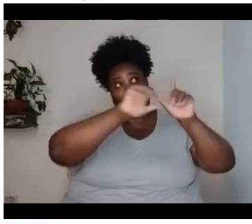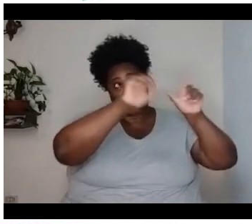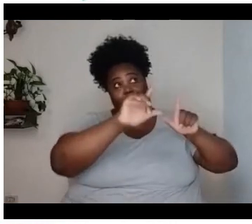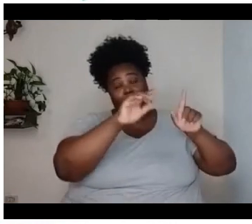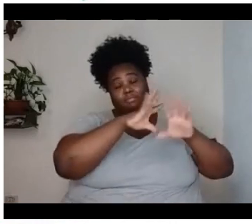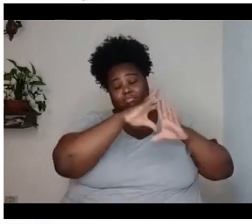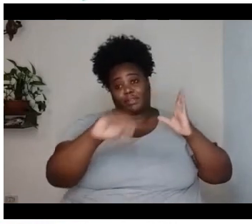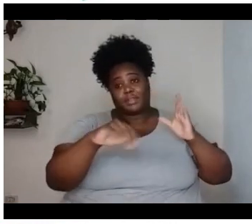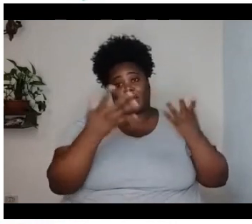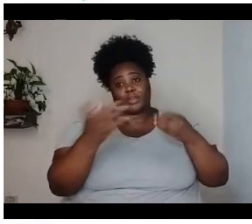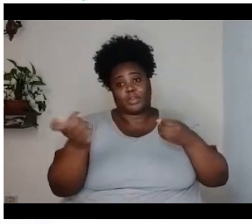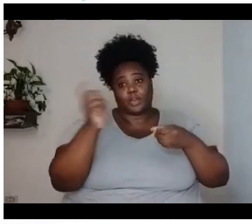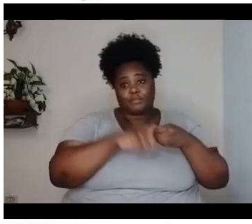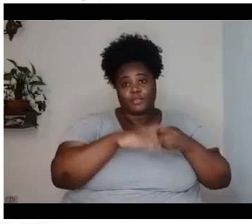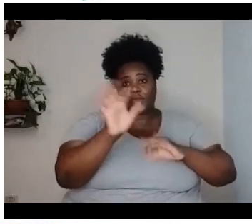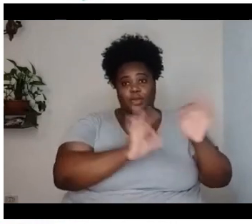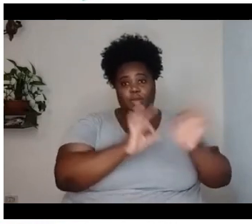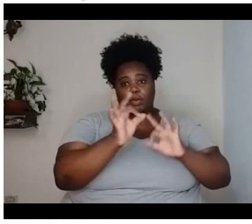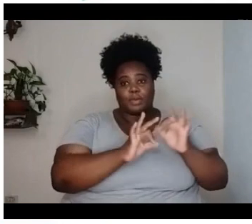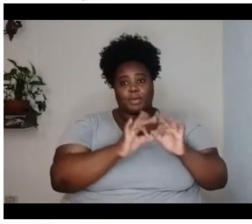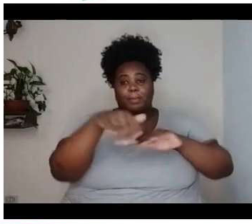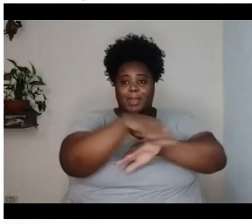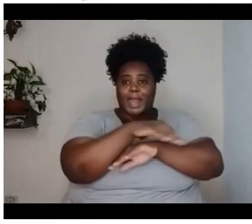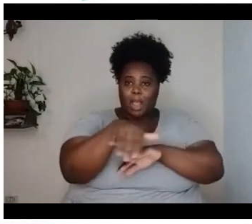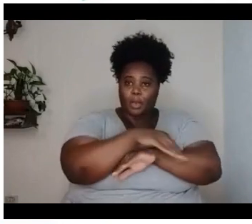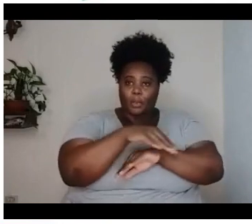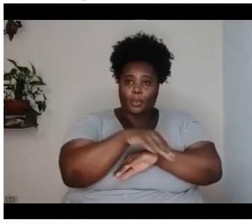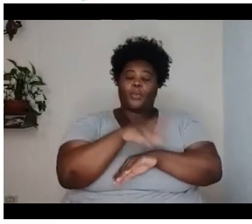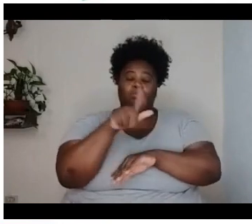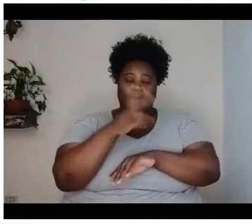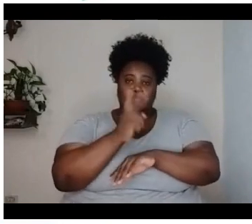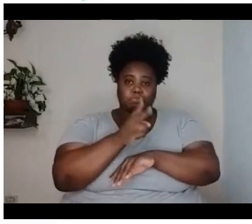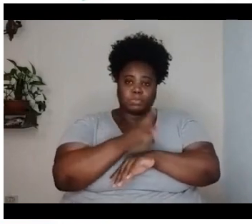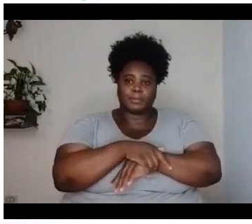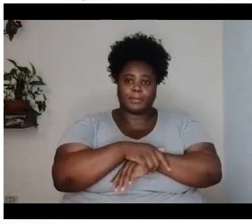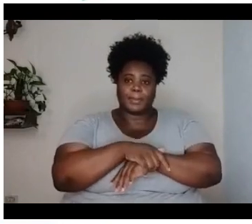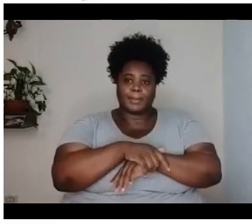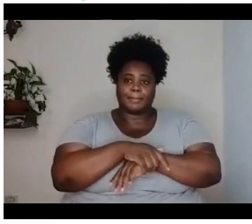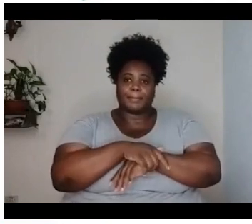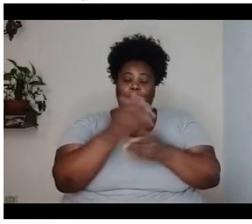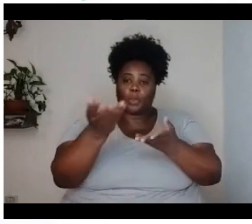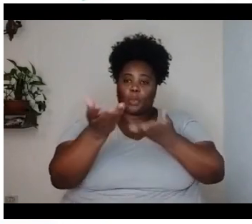quero voltar com um projeto para a rua mesmo, né? Eu convidei